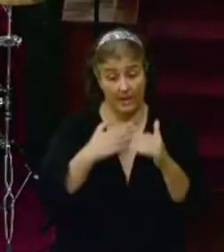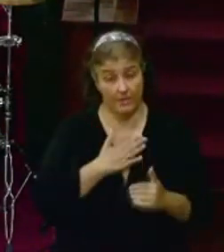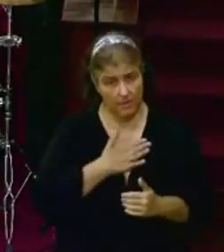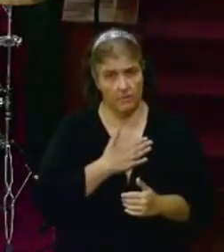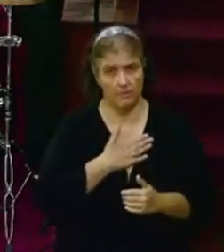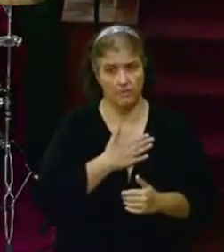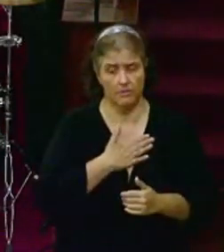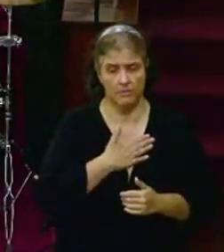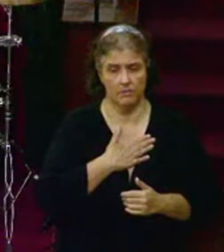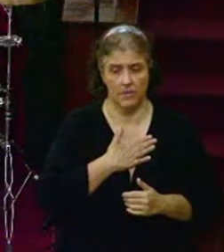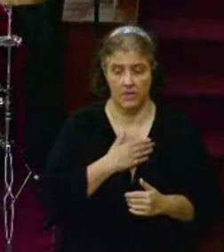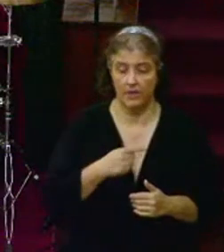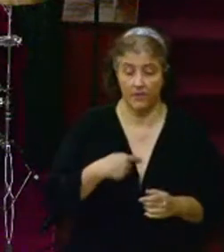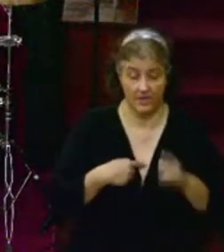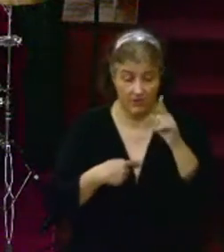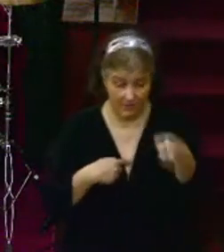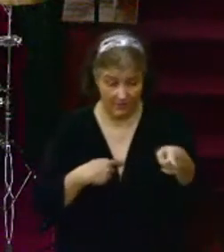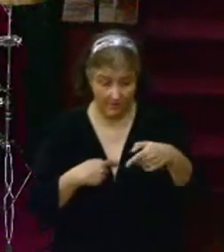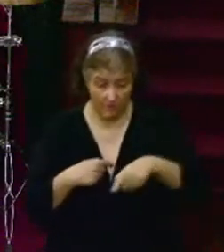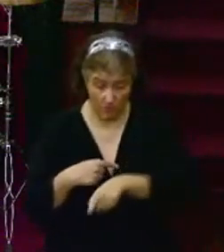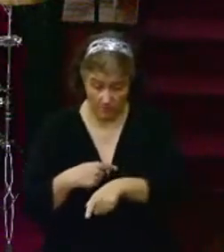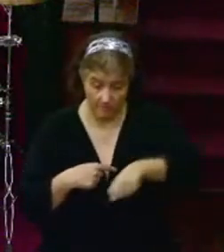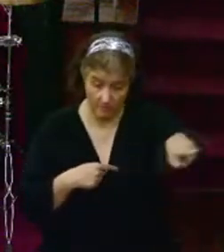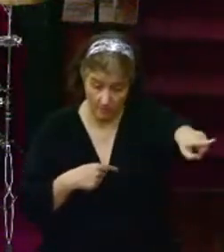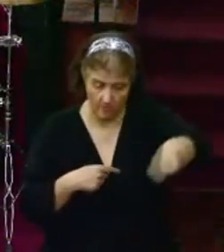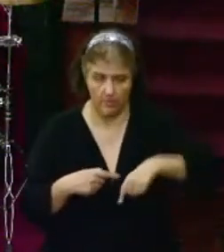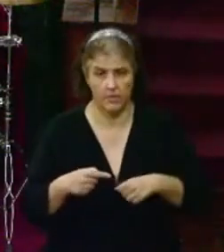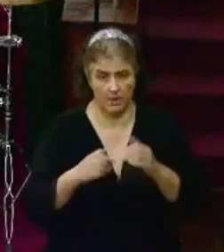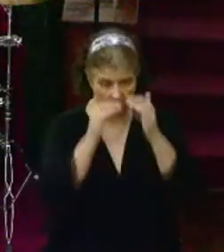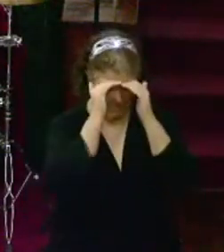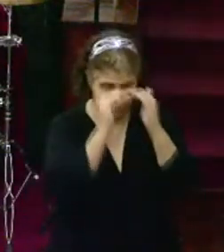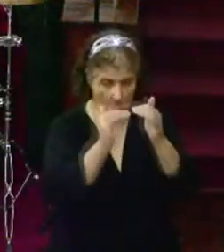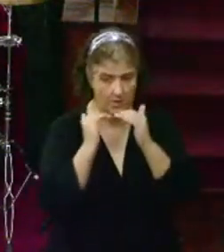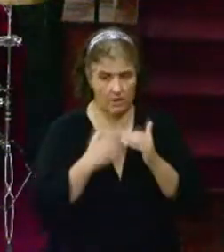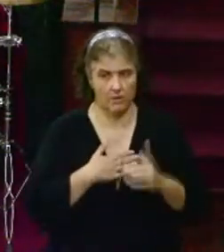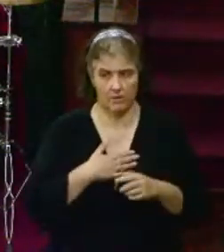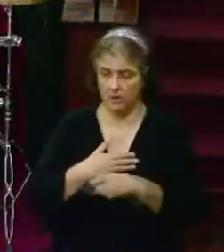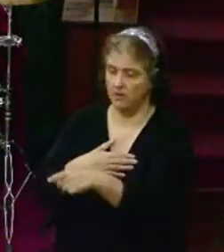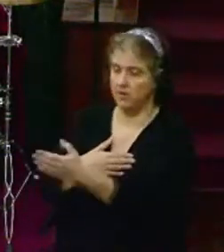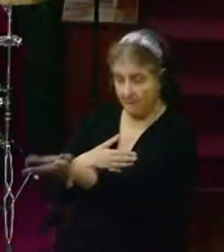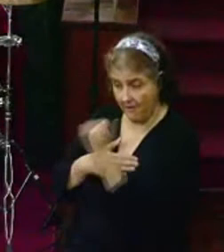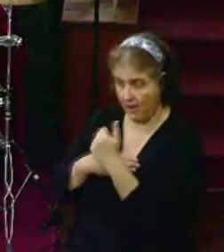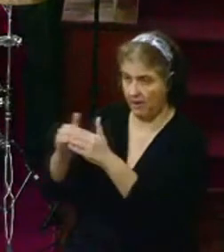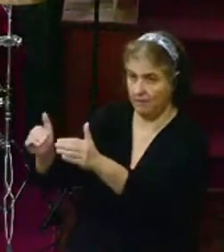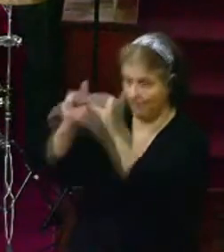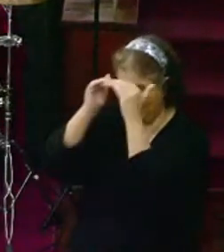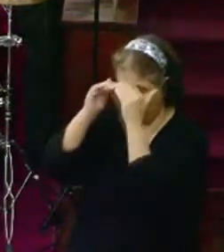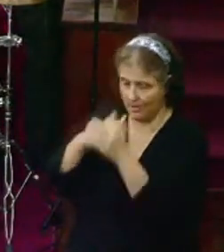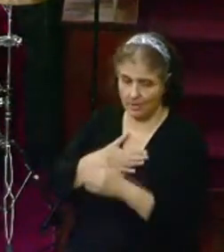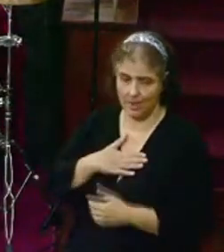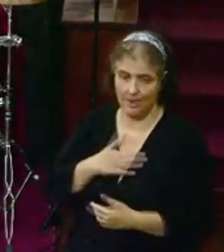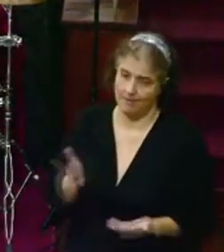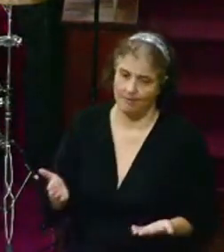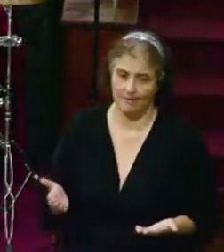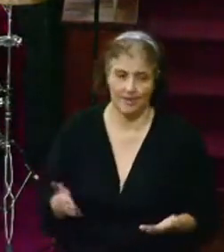ele vai; para outro eu digo faça isso, ele faz; para o meu servo eu também faço isso. Ou seja, eu entendo desse negócio de